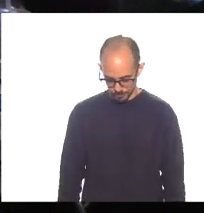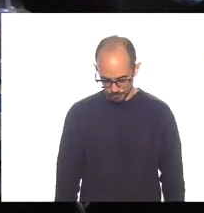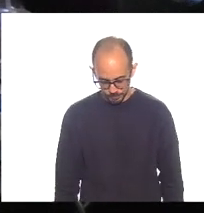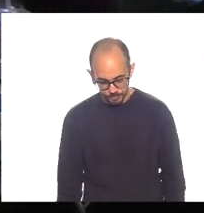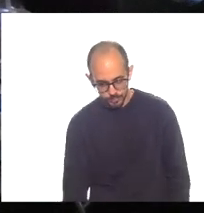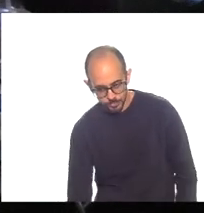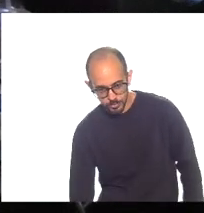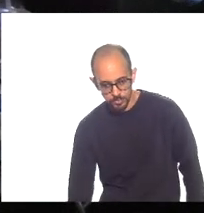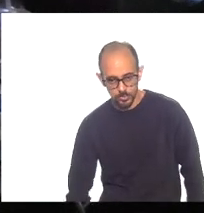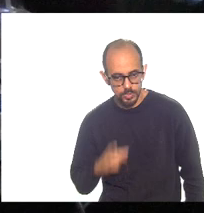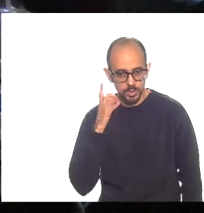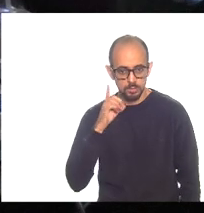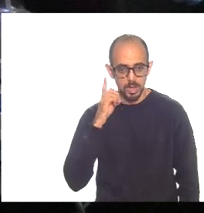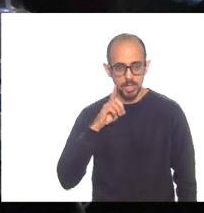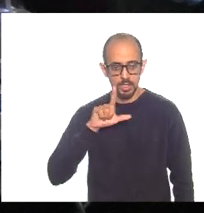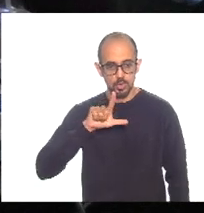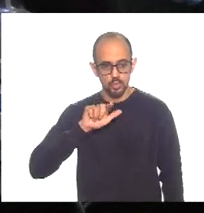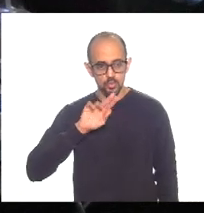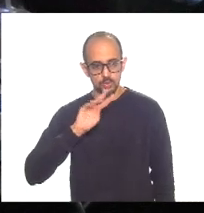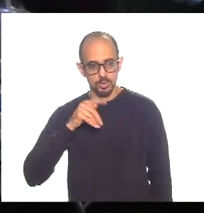Deputada Lucinha.